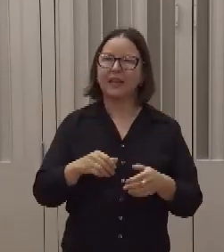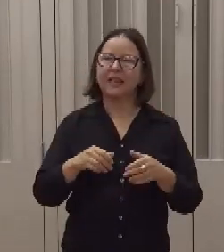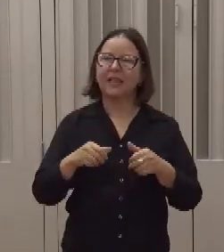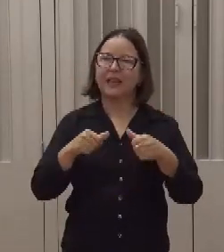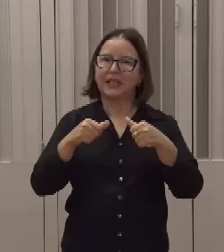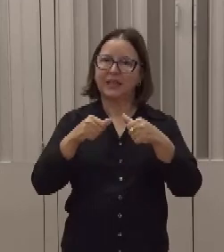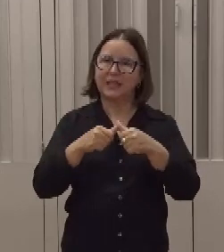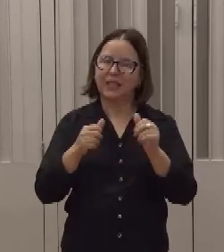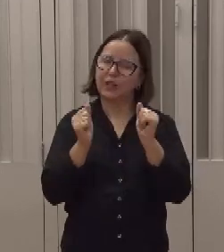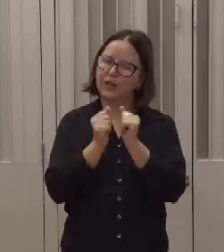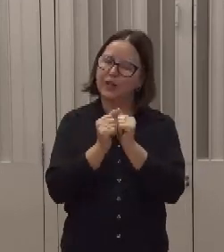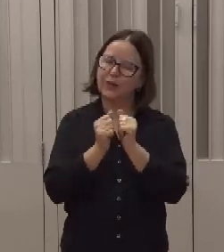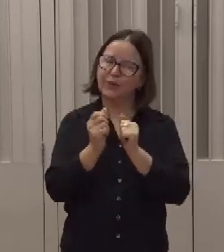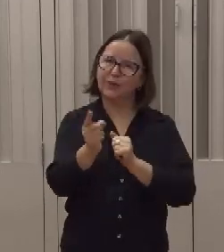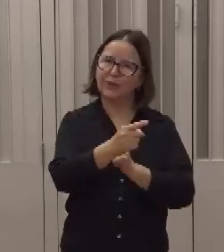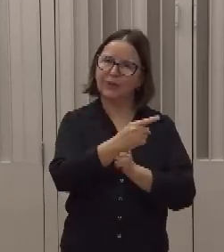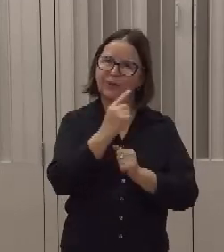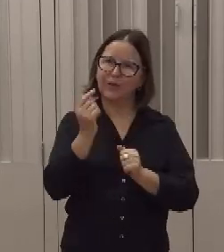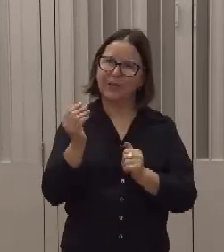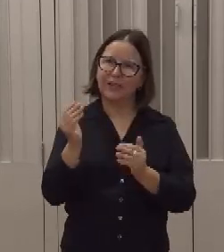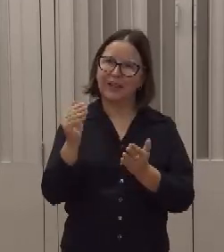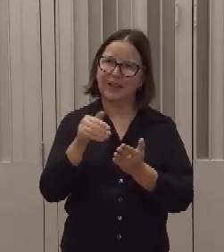a consumação do século.